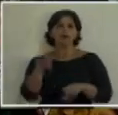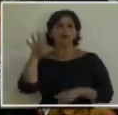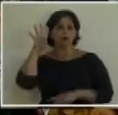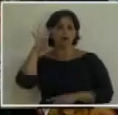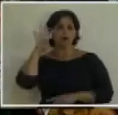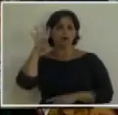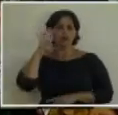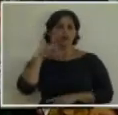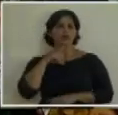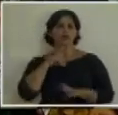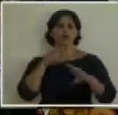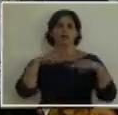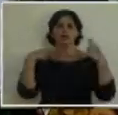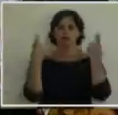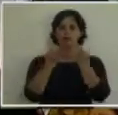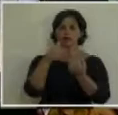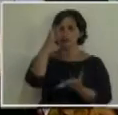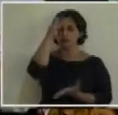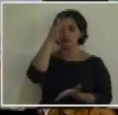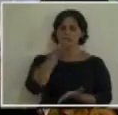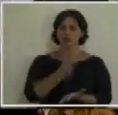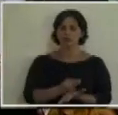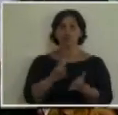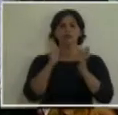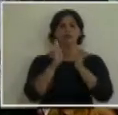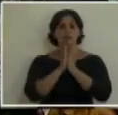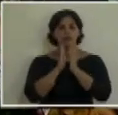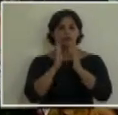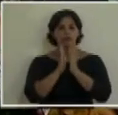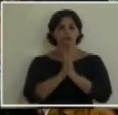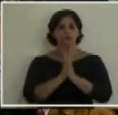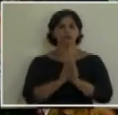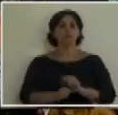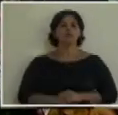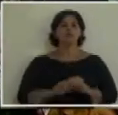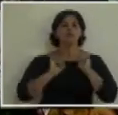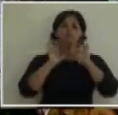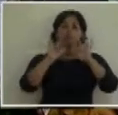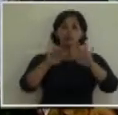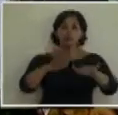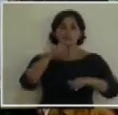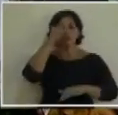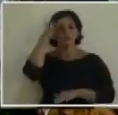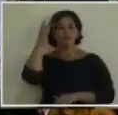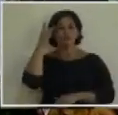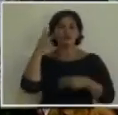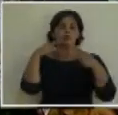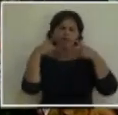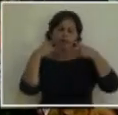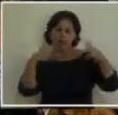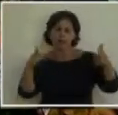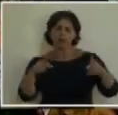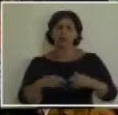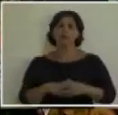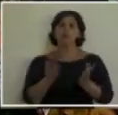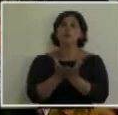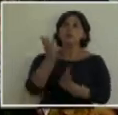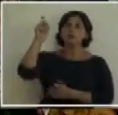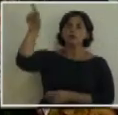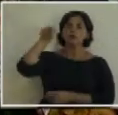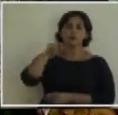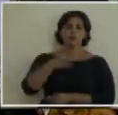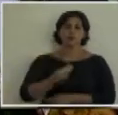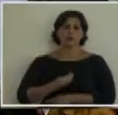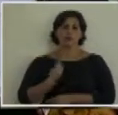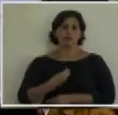nossa reunião de fé, de oração, de imposição de mãos, palavra profética sobre a sua vida